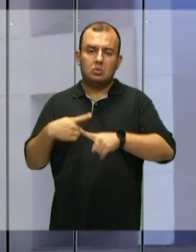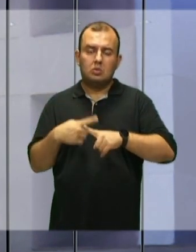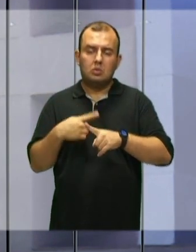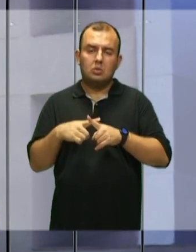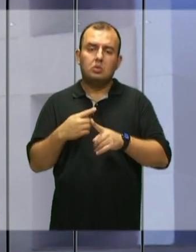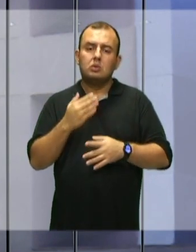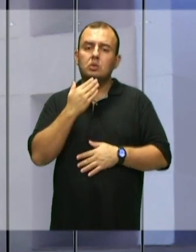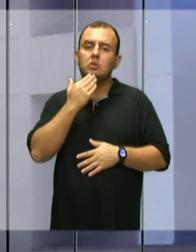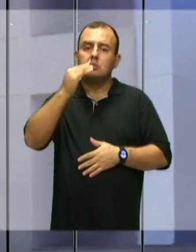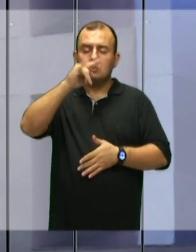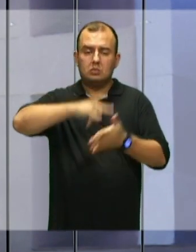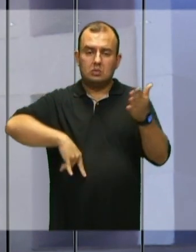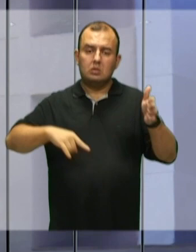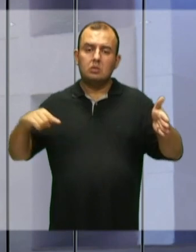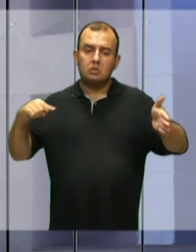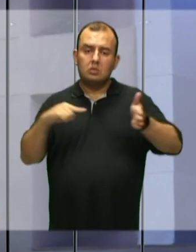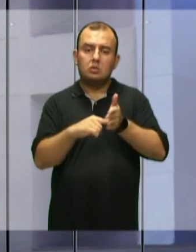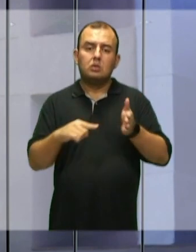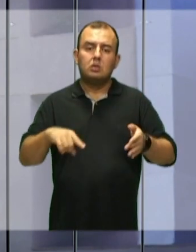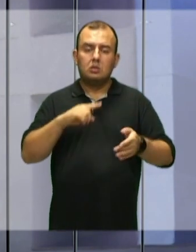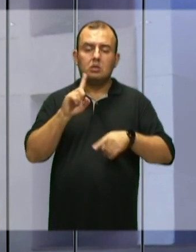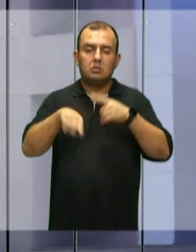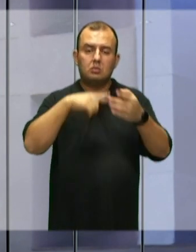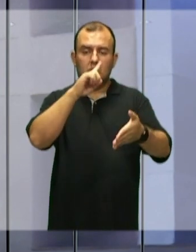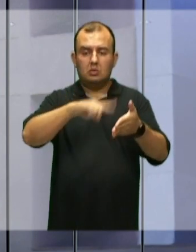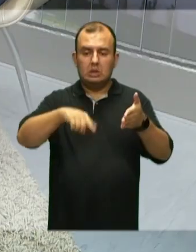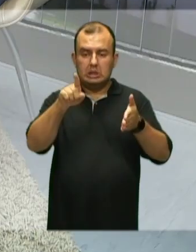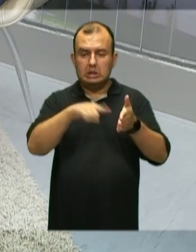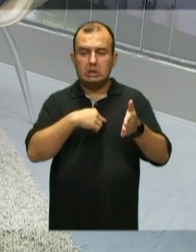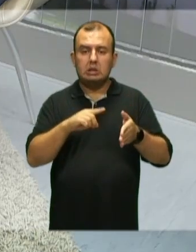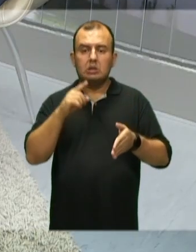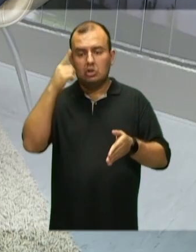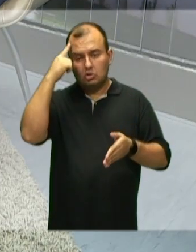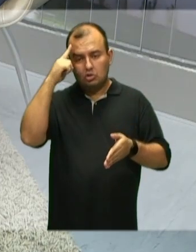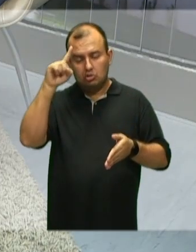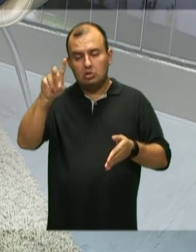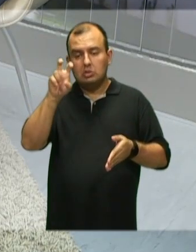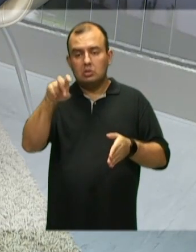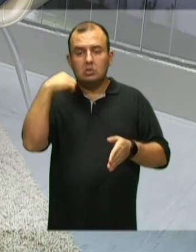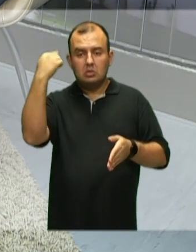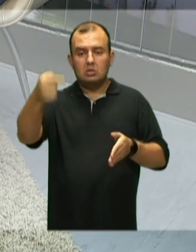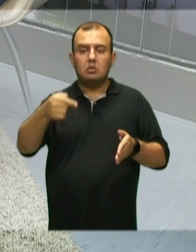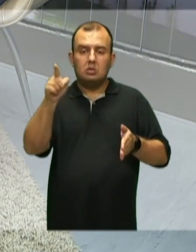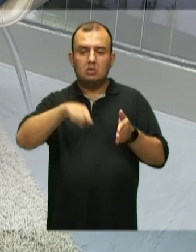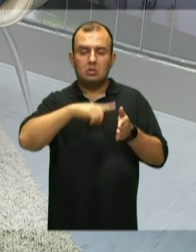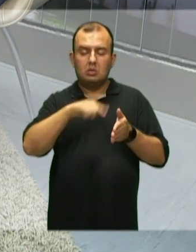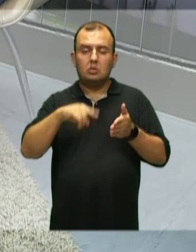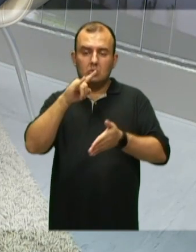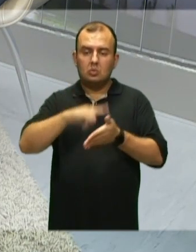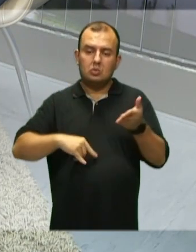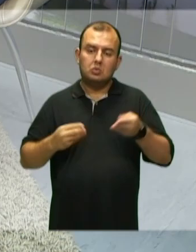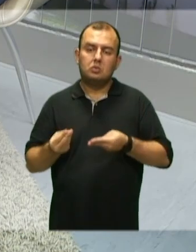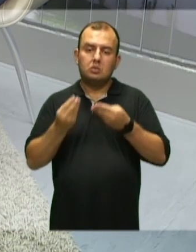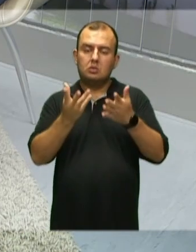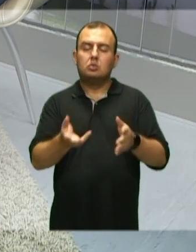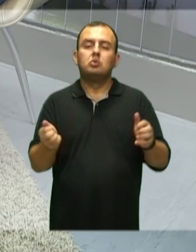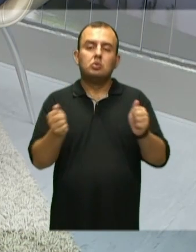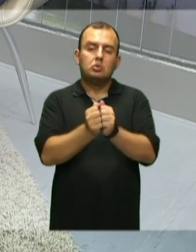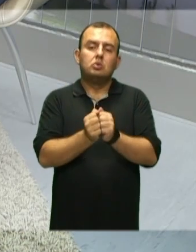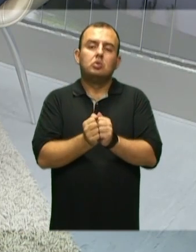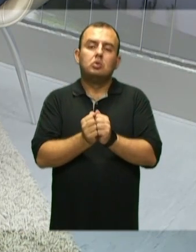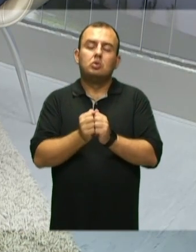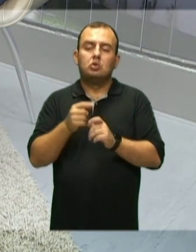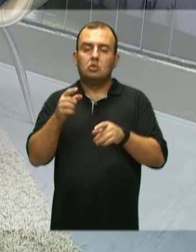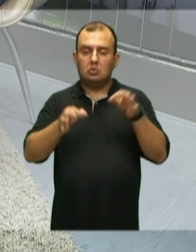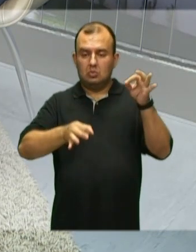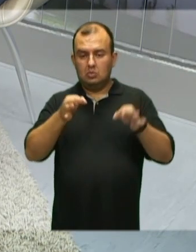licitação que foi denunciada ela foi cancelada C dias depois pois né de dos documentos entregues justamente pela uma questão do